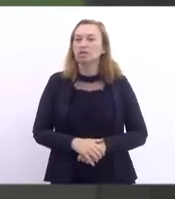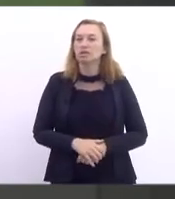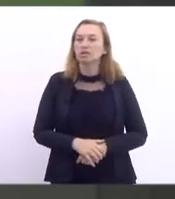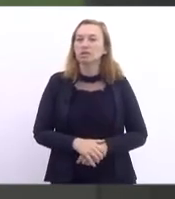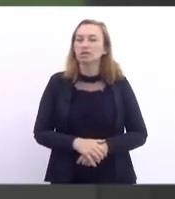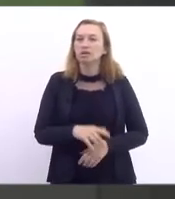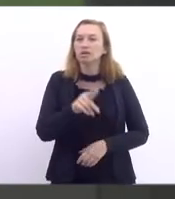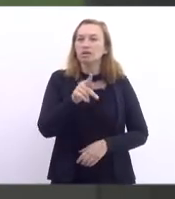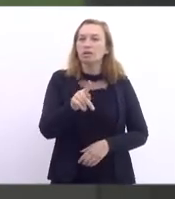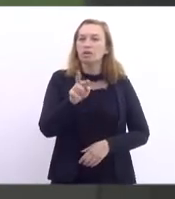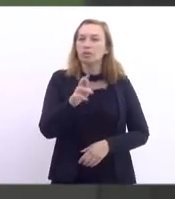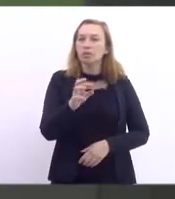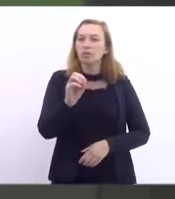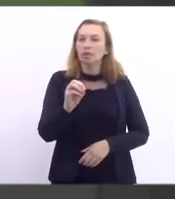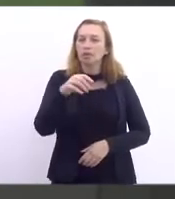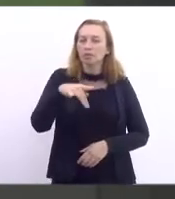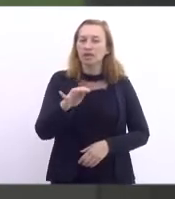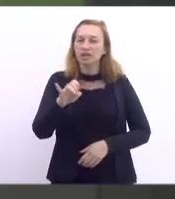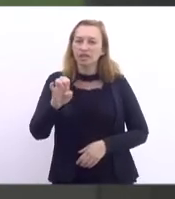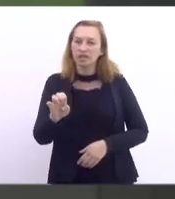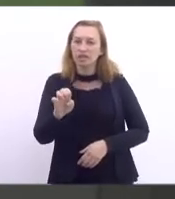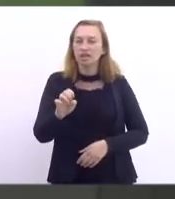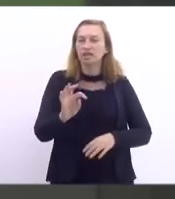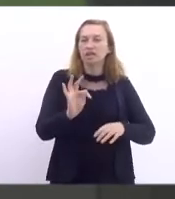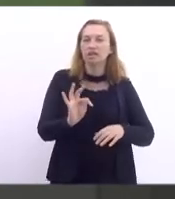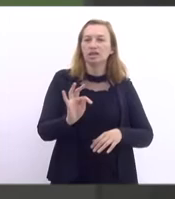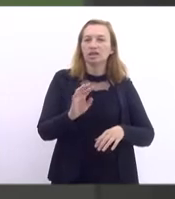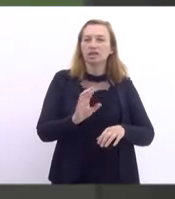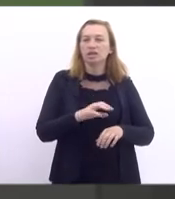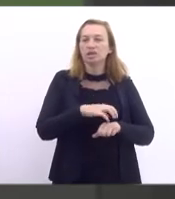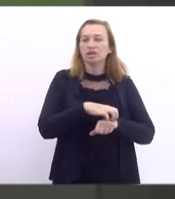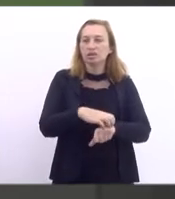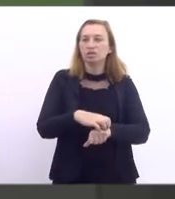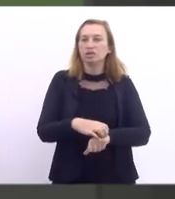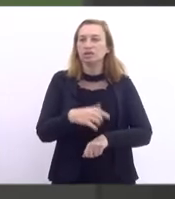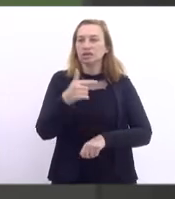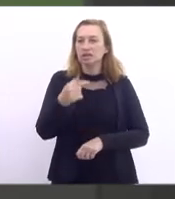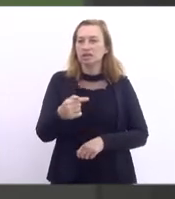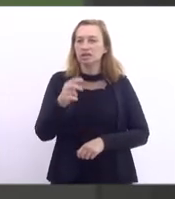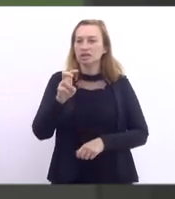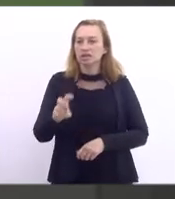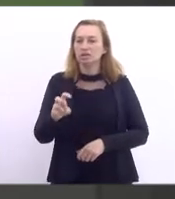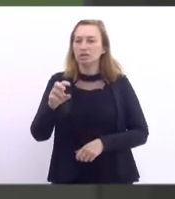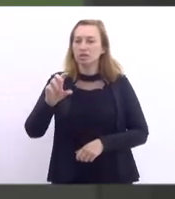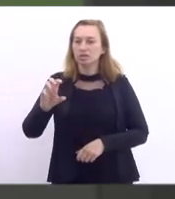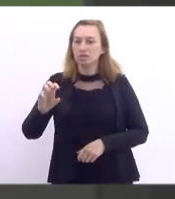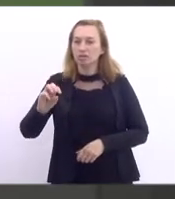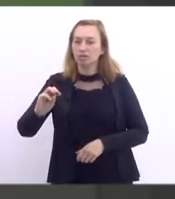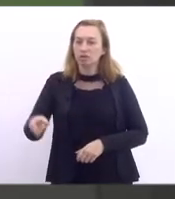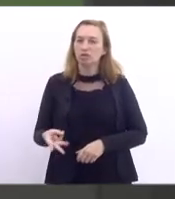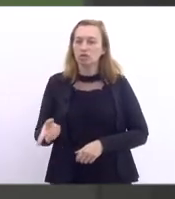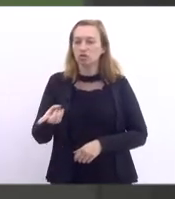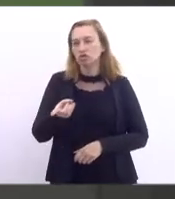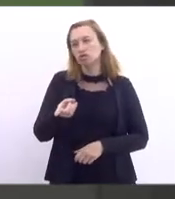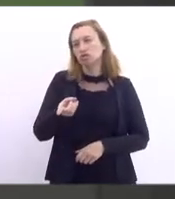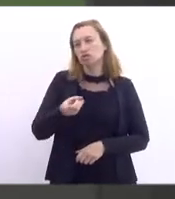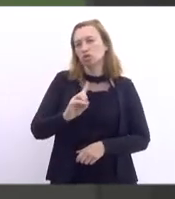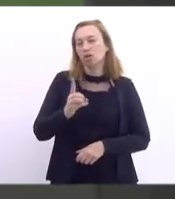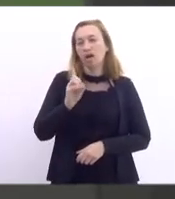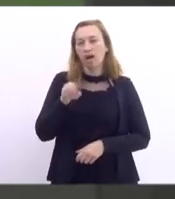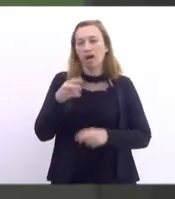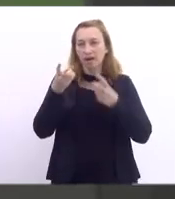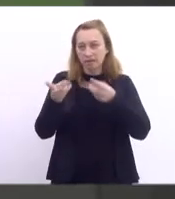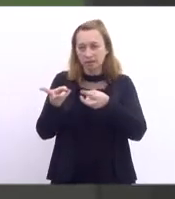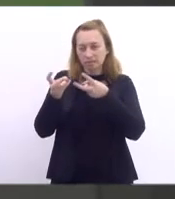é o bromite de transporte também 750 milhões de dólares e agora uma coisa interessante